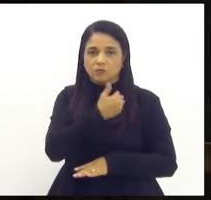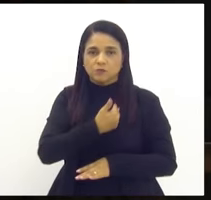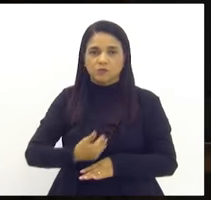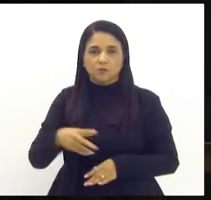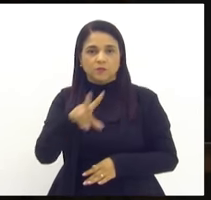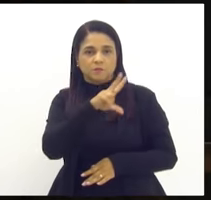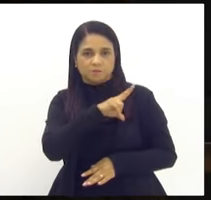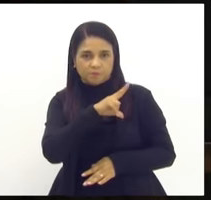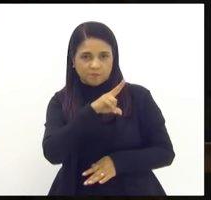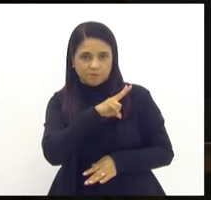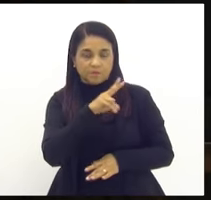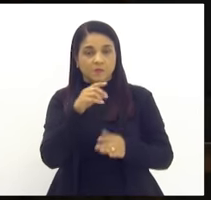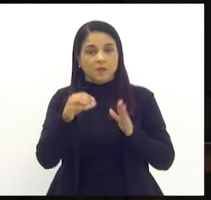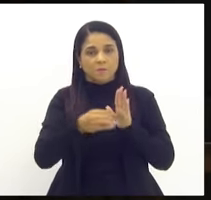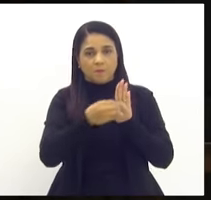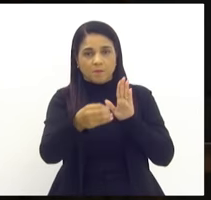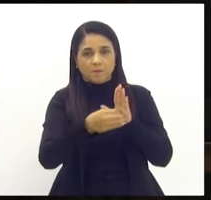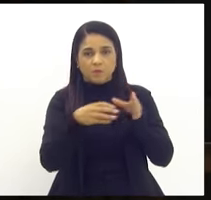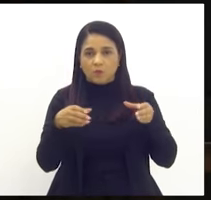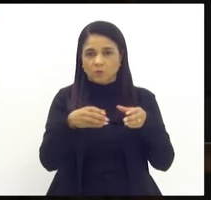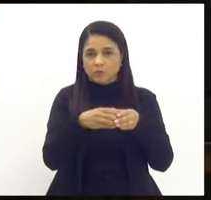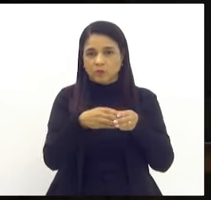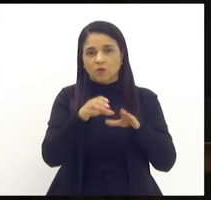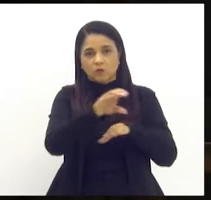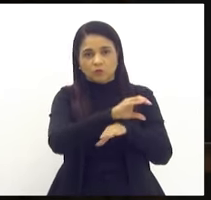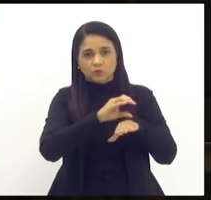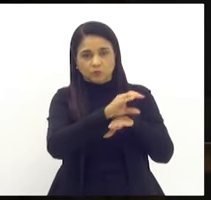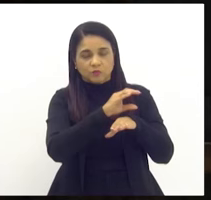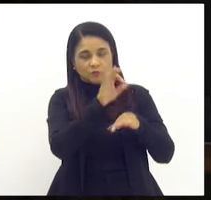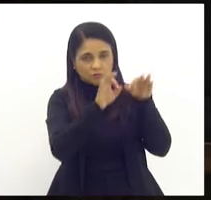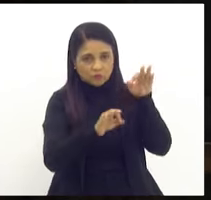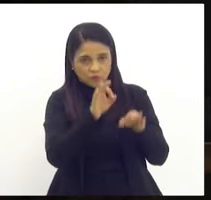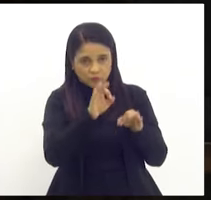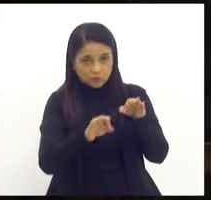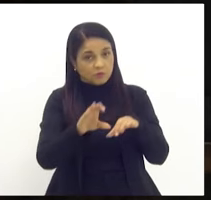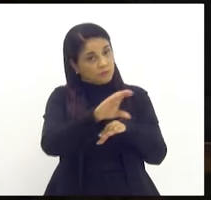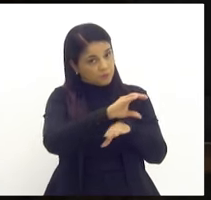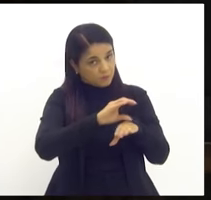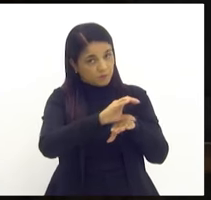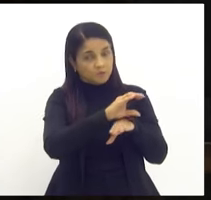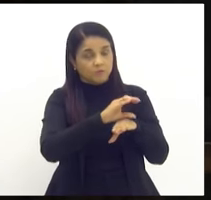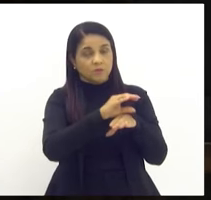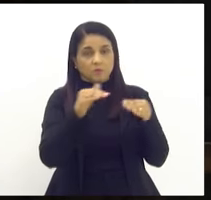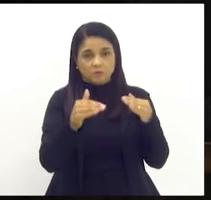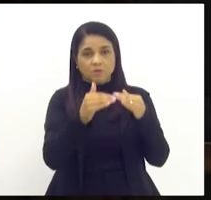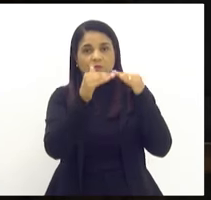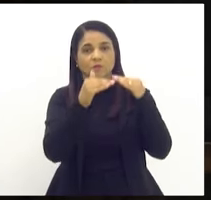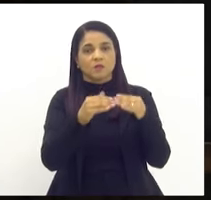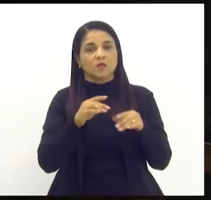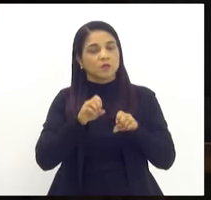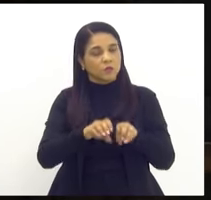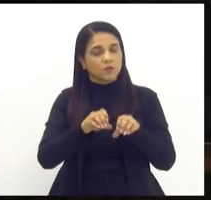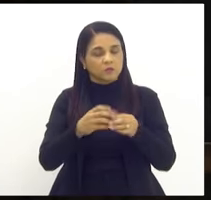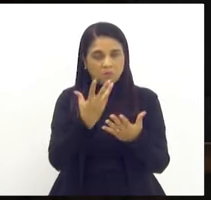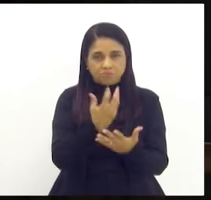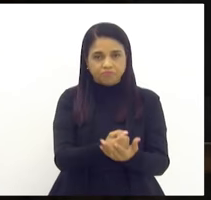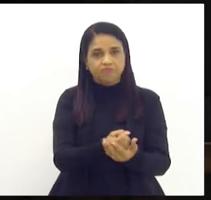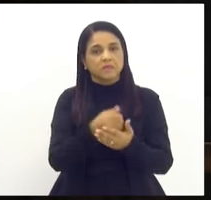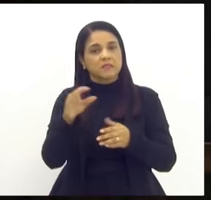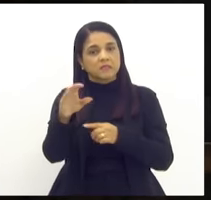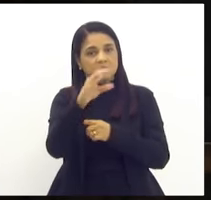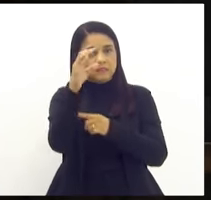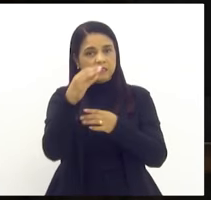privadas pareceres das comissões Constituição e justiça pela constitucionalidade de educação favorável de ciência e